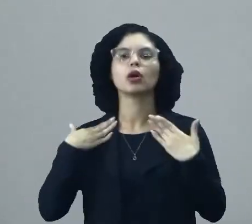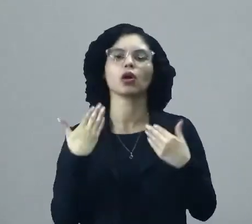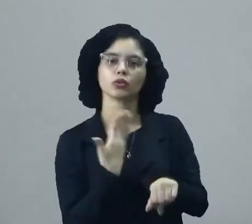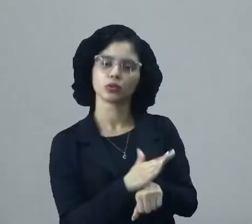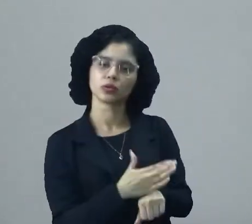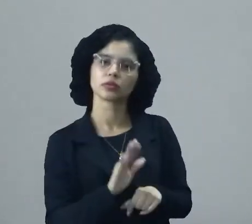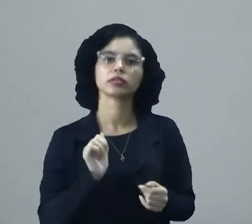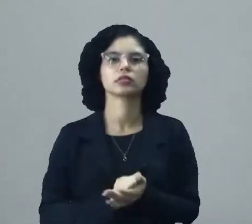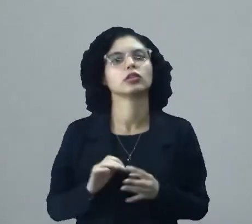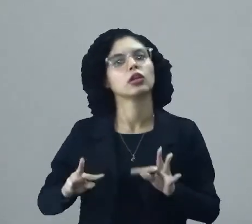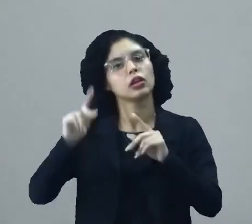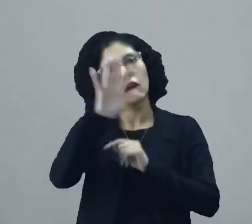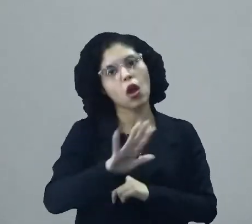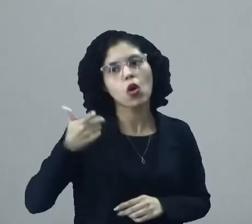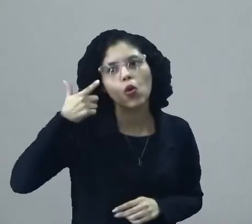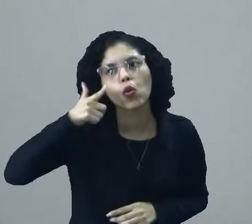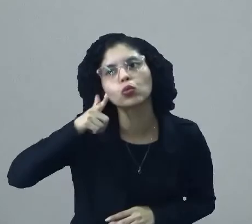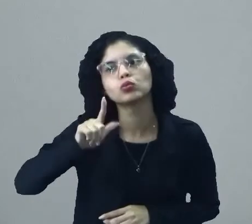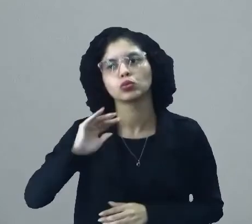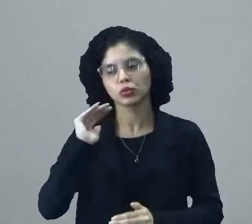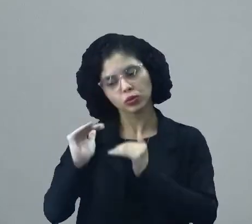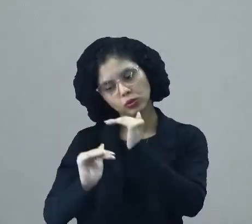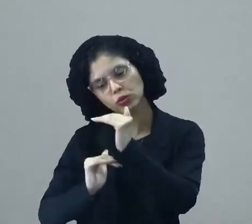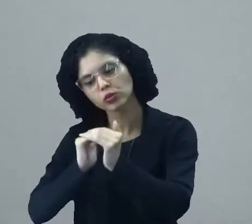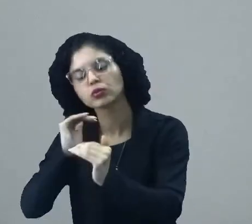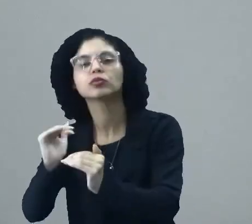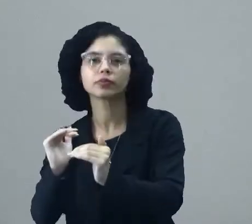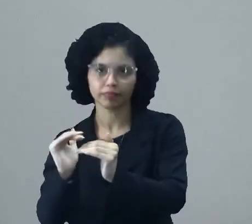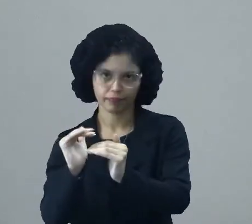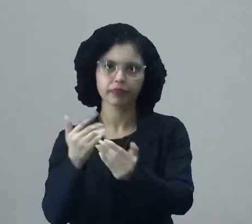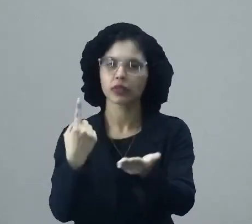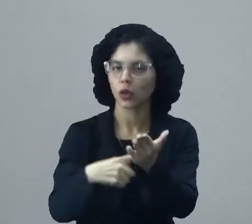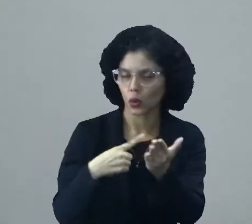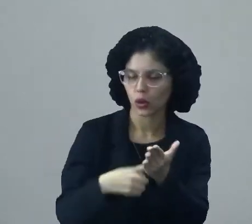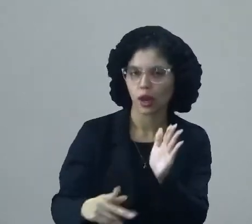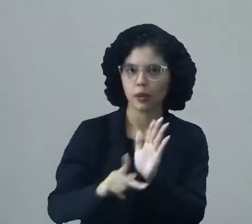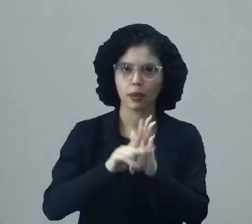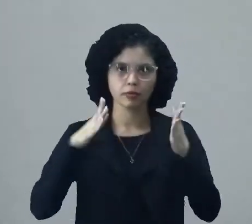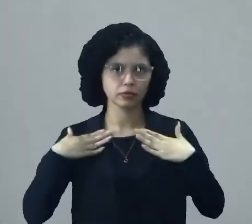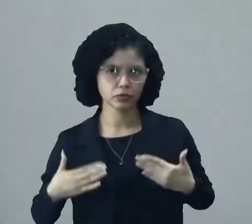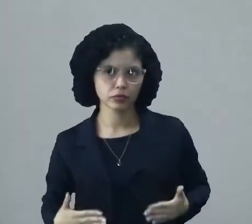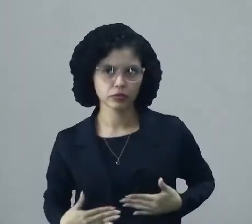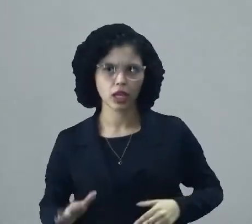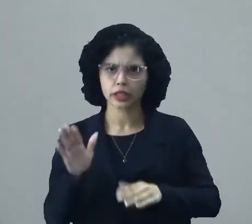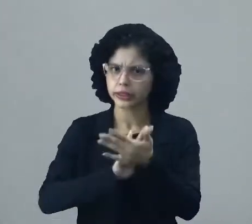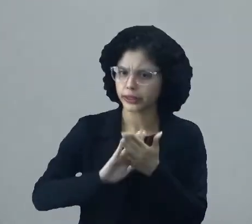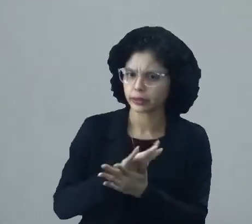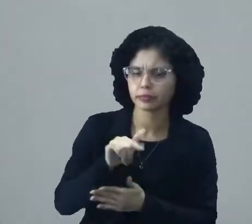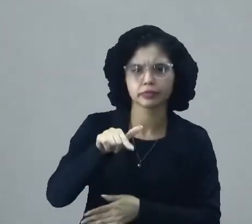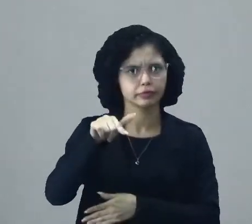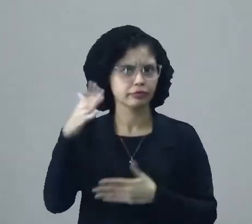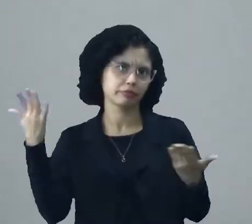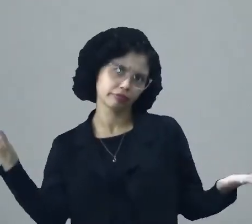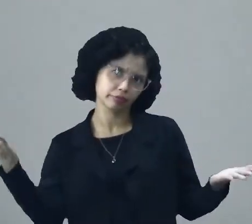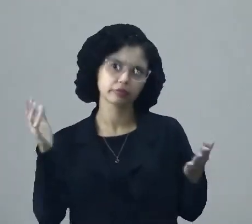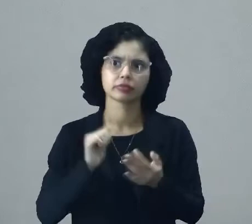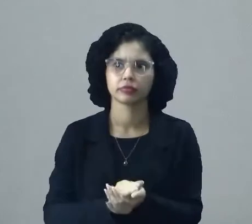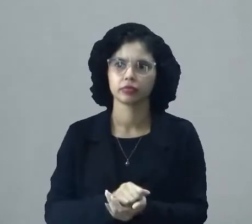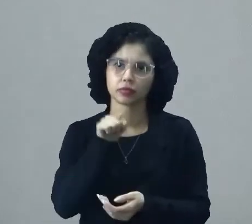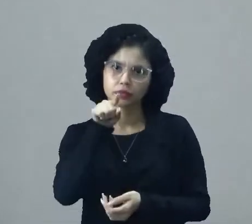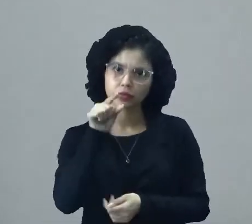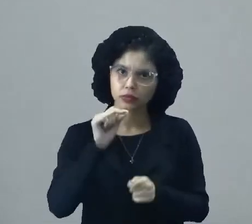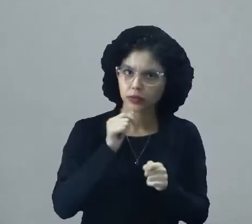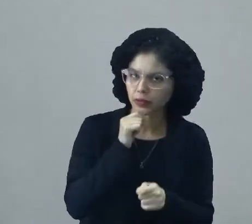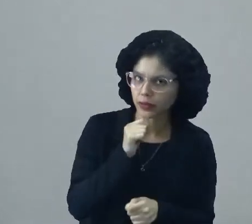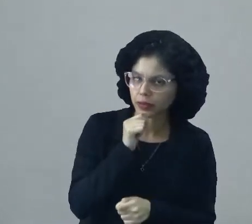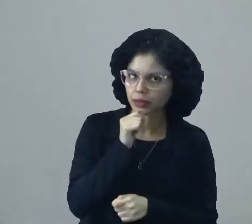de lazer em que todo mundo consegue se desenvolver. Condicionamento físico nada mais é do que